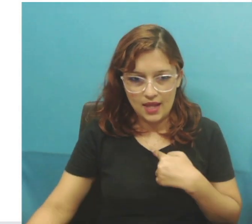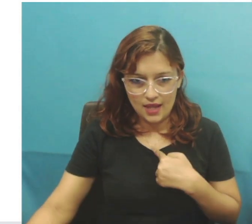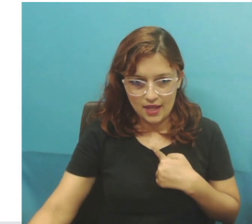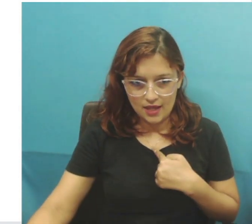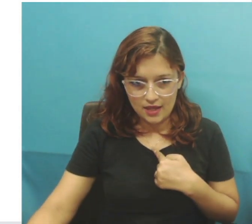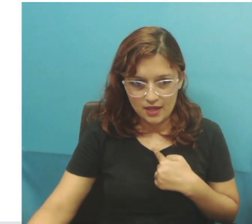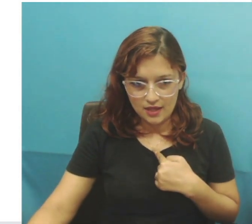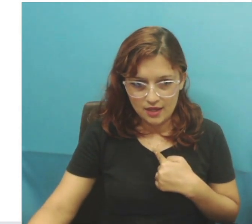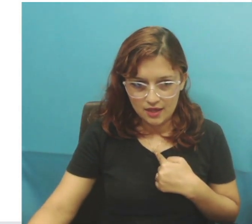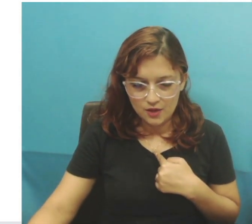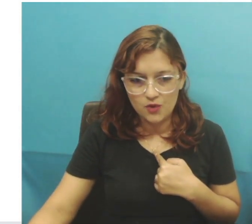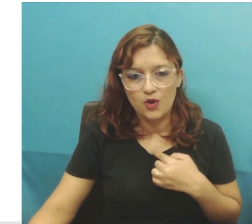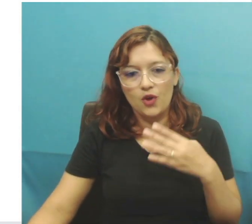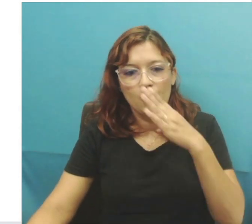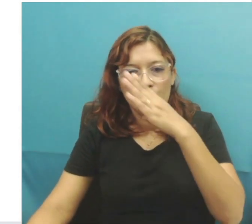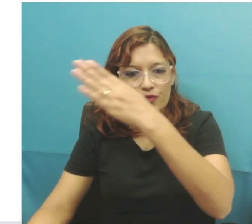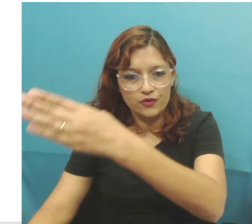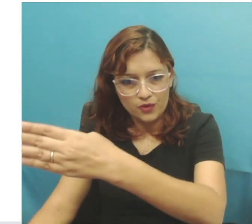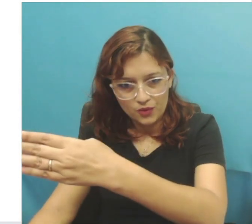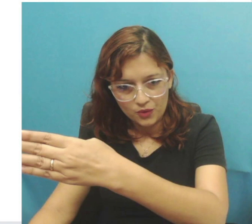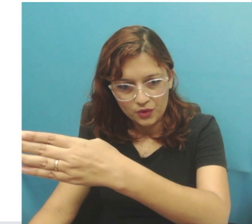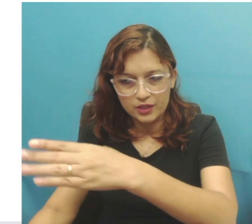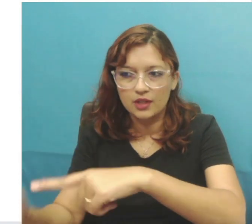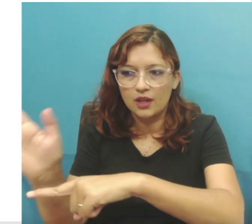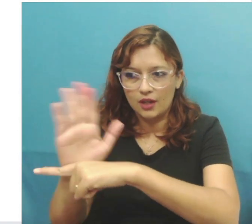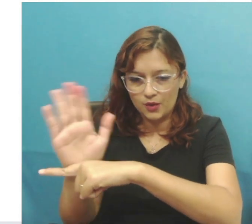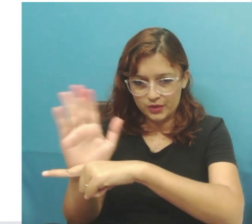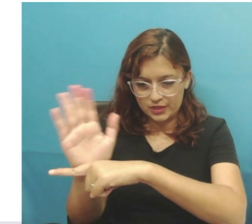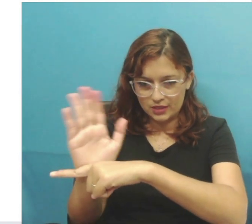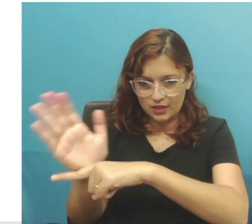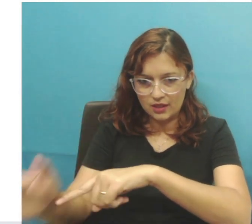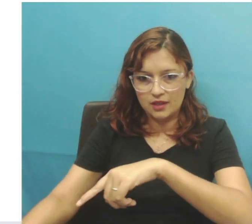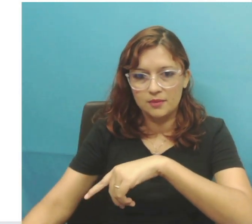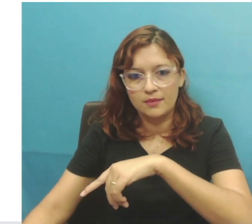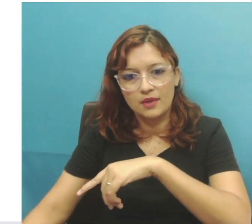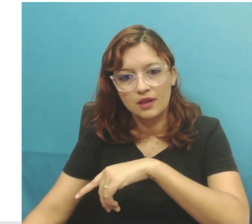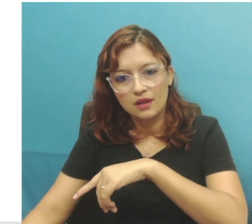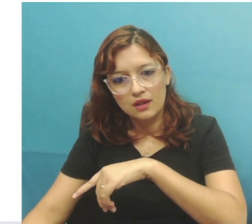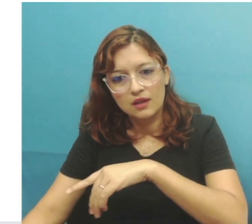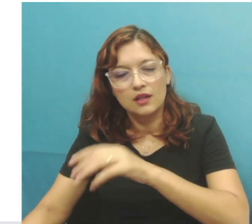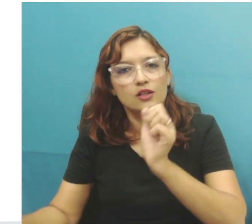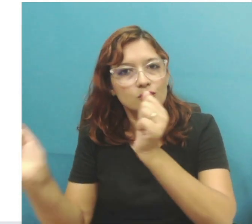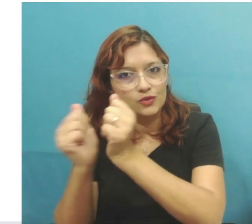Eu fui ao cinema com ele.